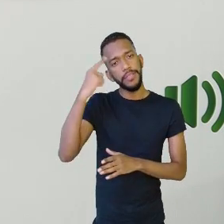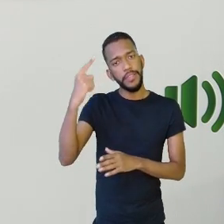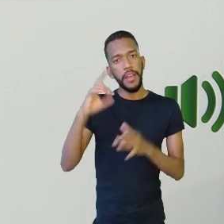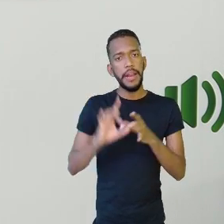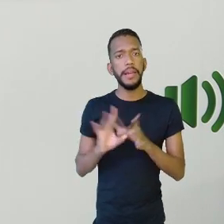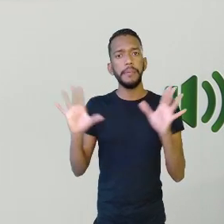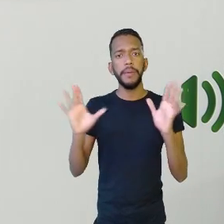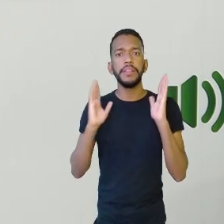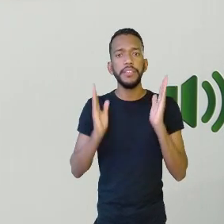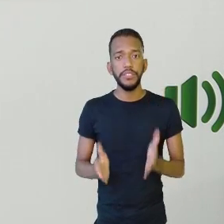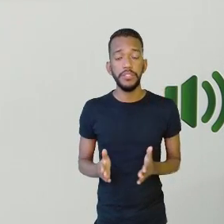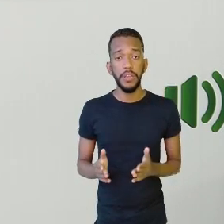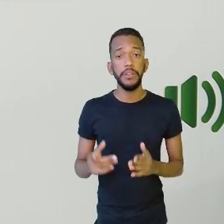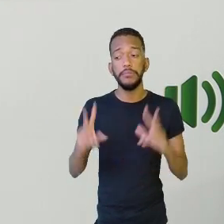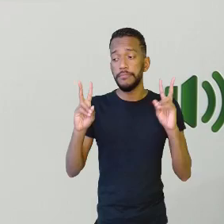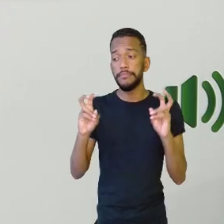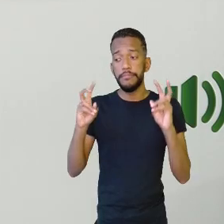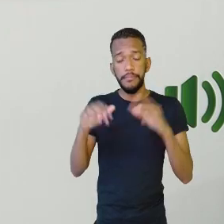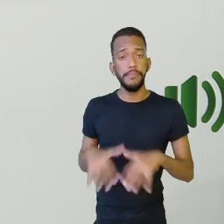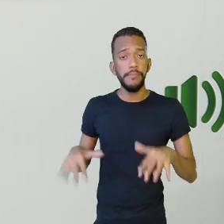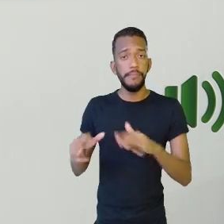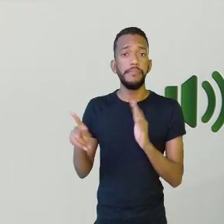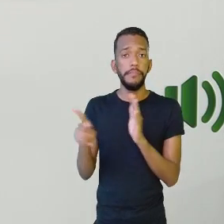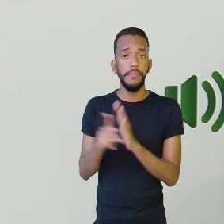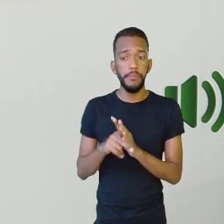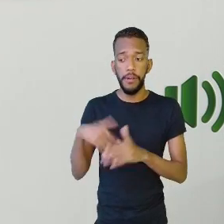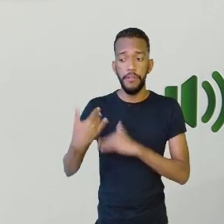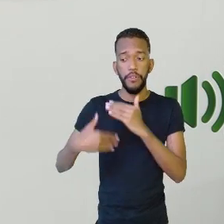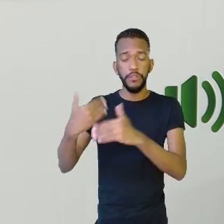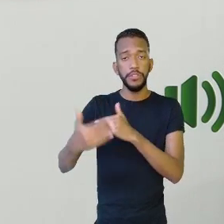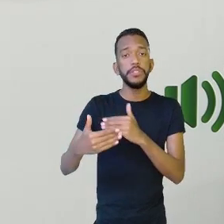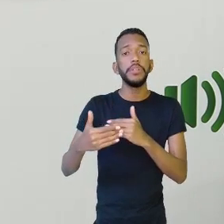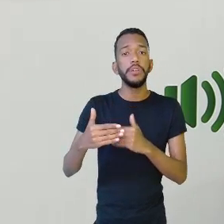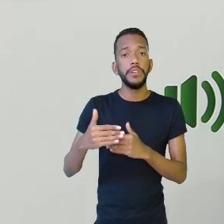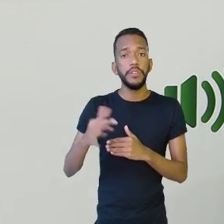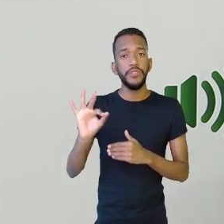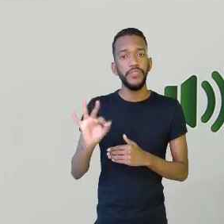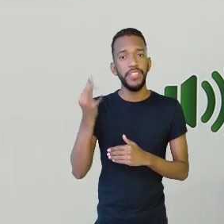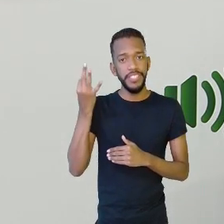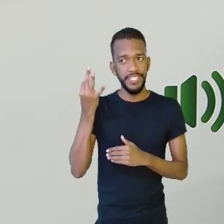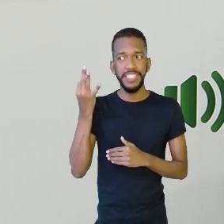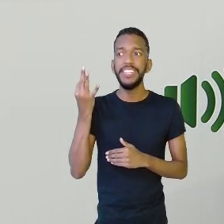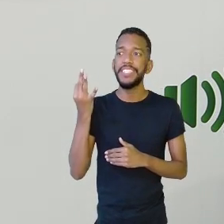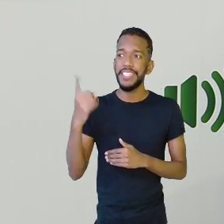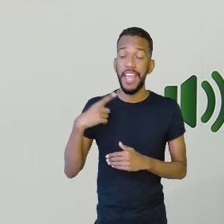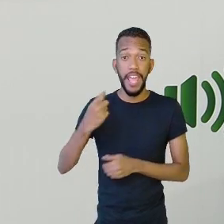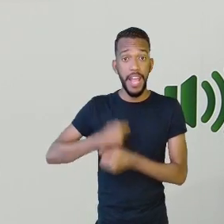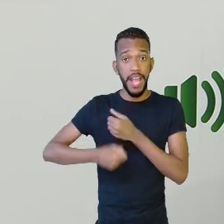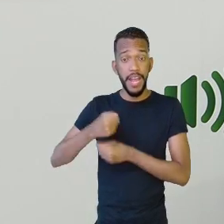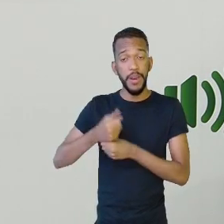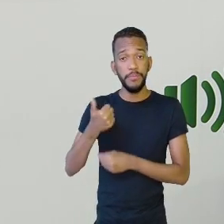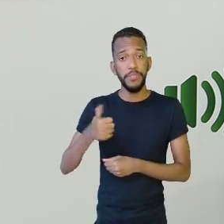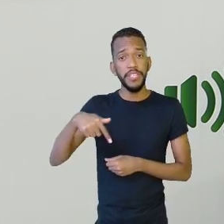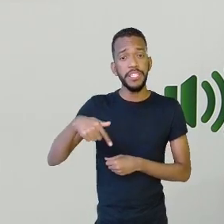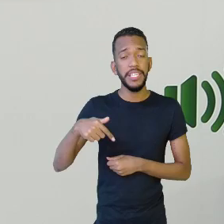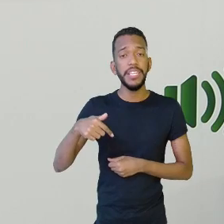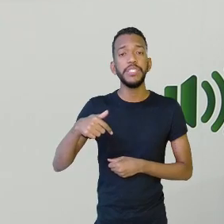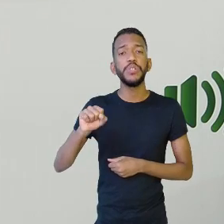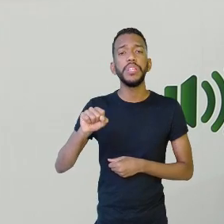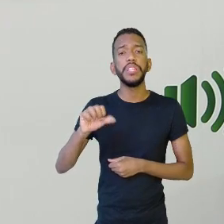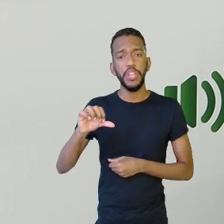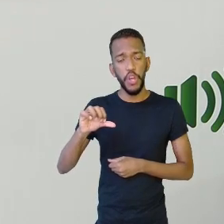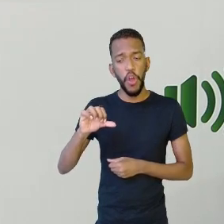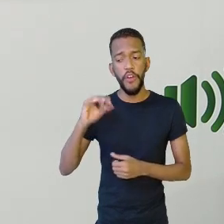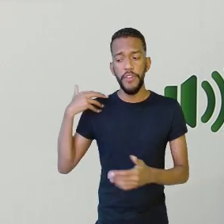liberdade baseadas na Revolução Francesa, e essa Revolução Francesa está aqui, ó, foi de 1789